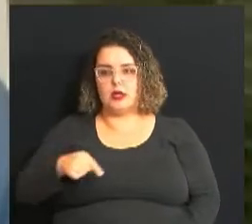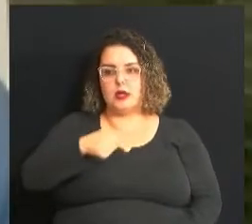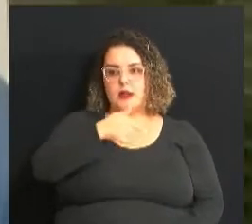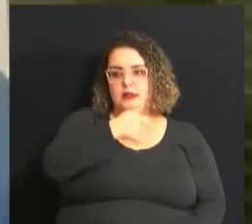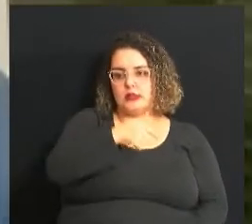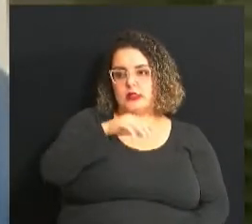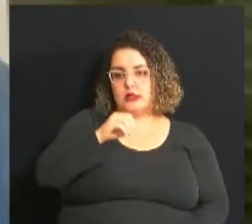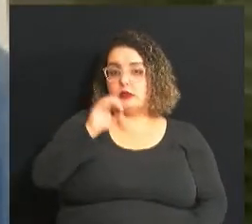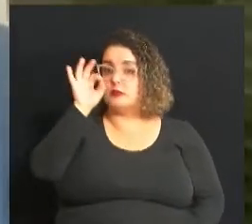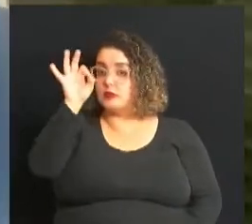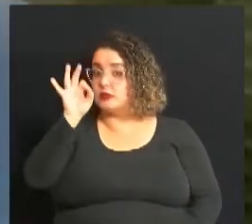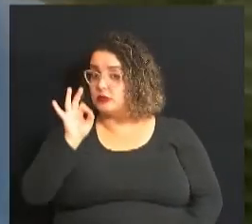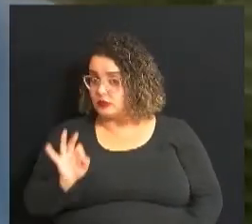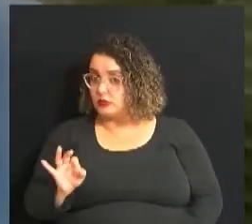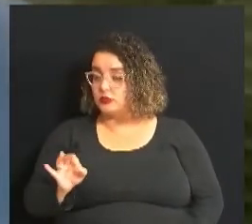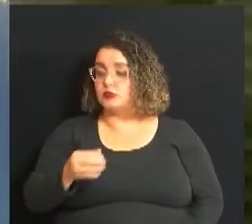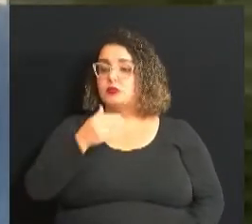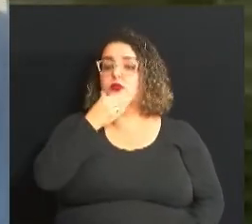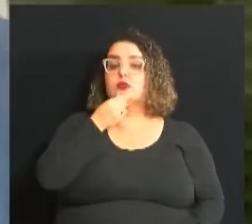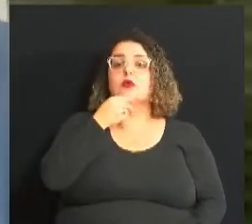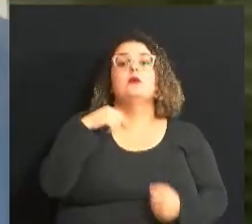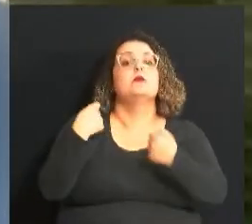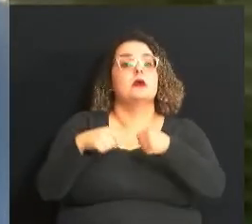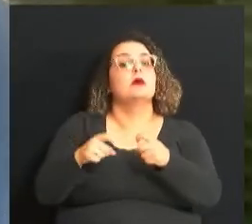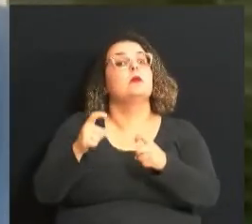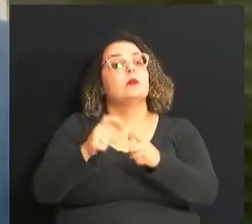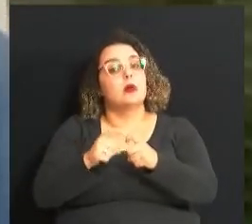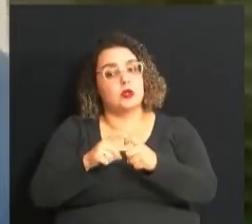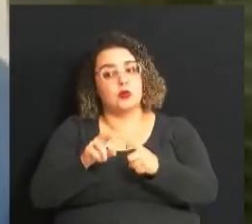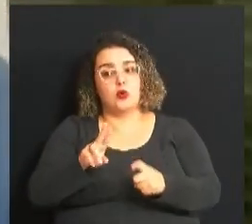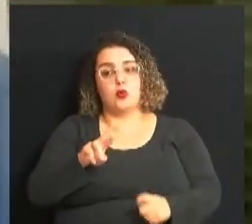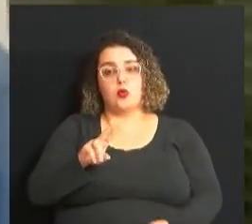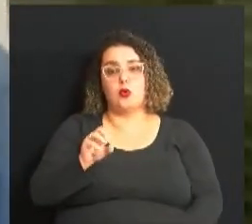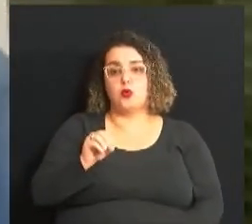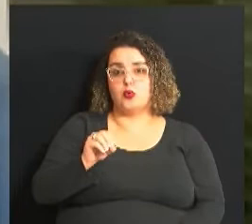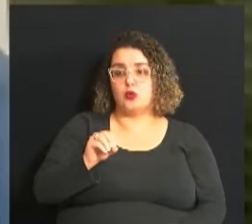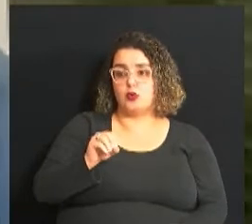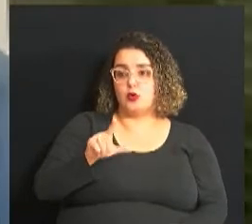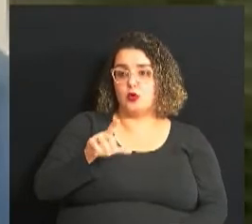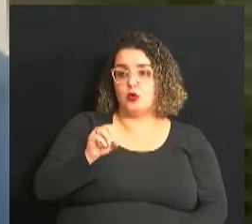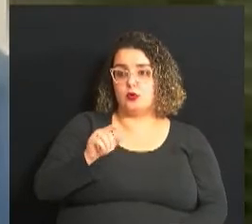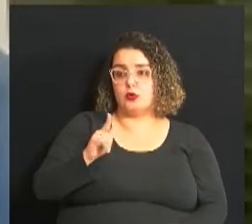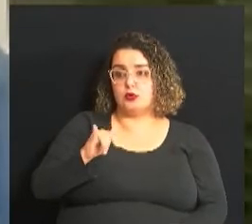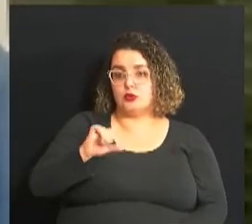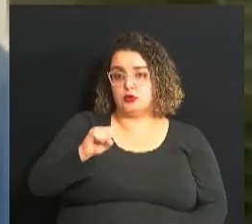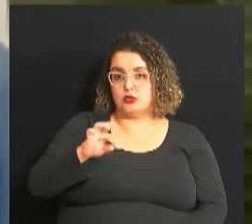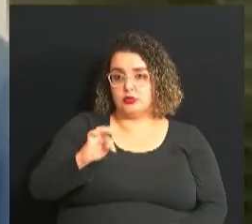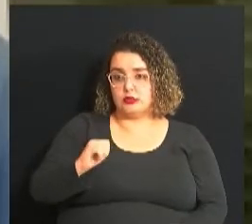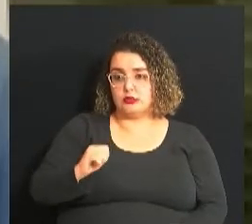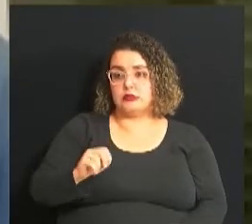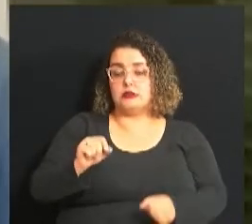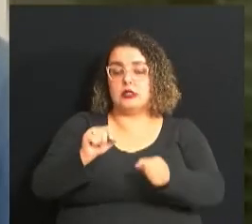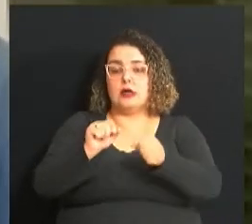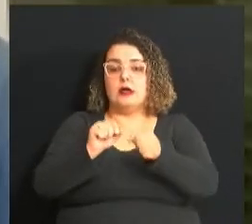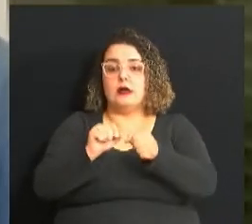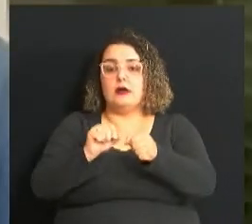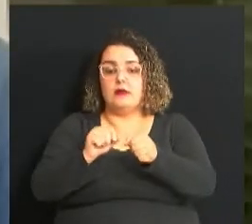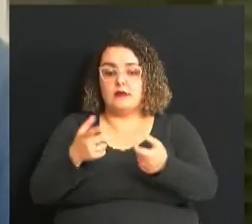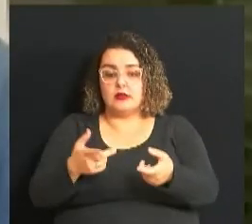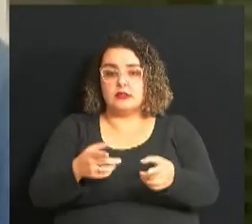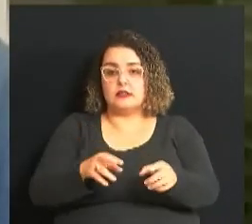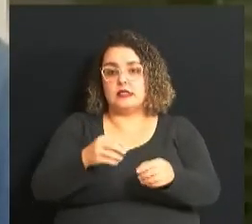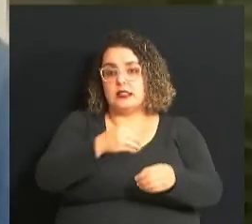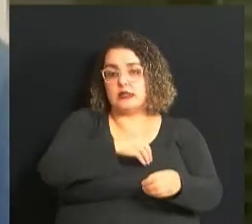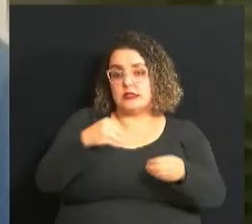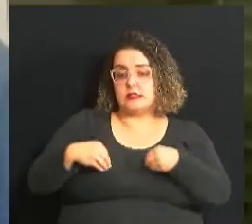que deveriam ir a um urologista para ver a saúde prostática não foram ainda. Se você for ver na